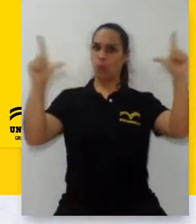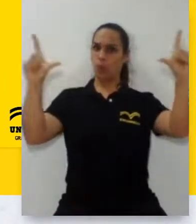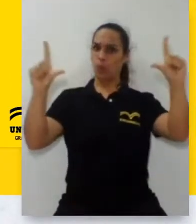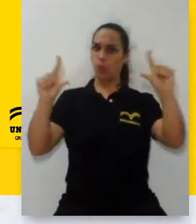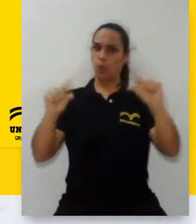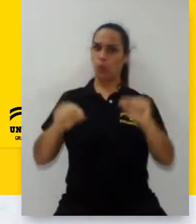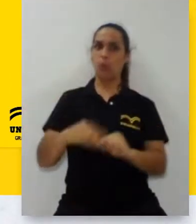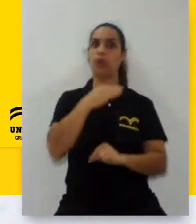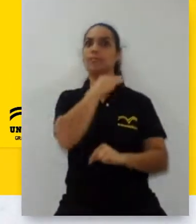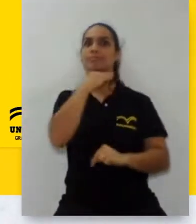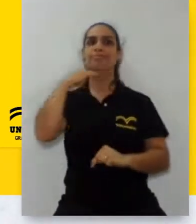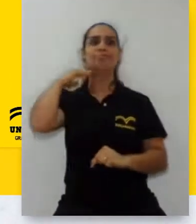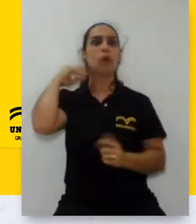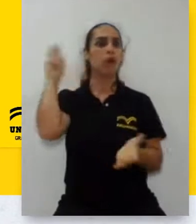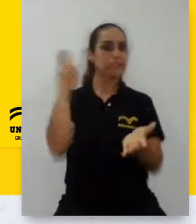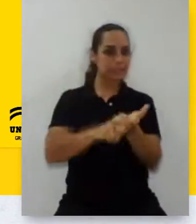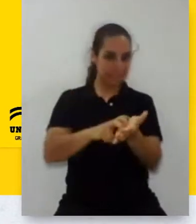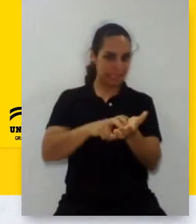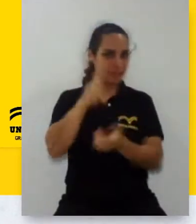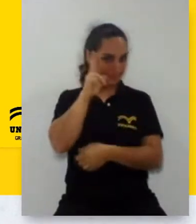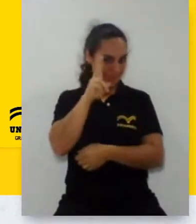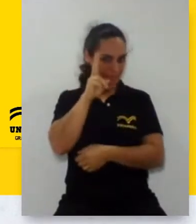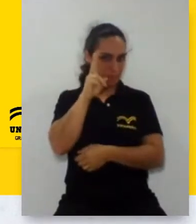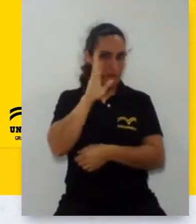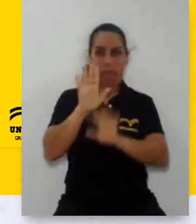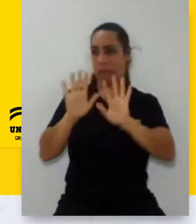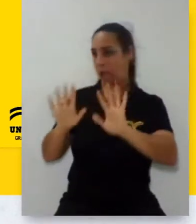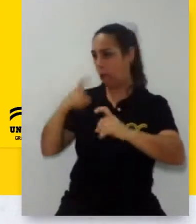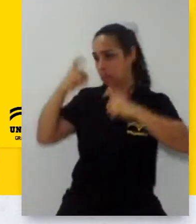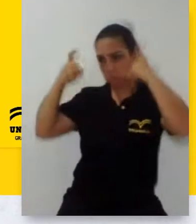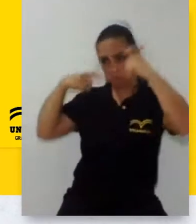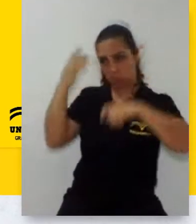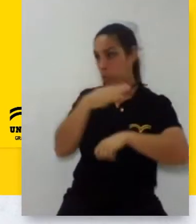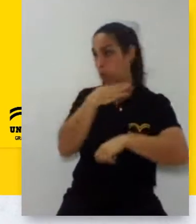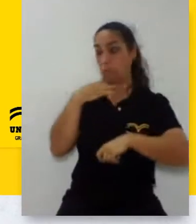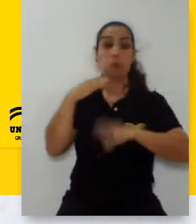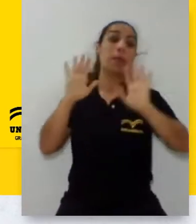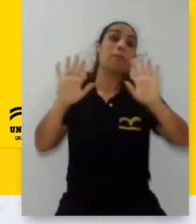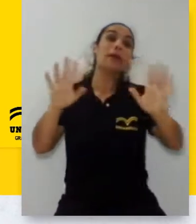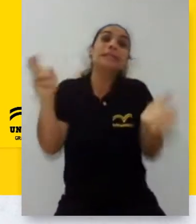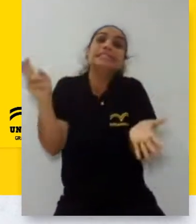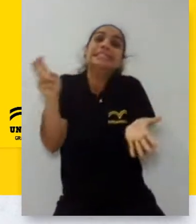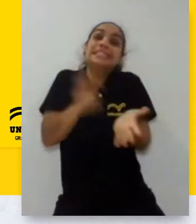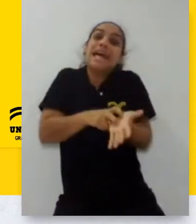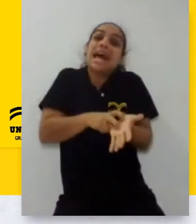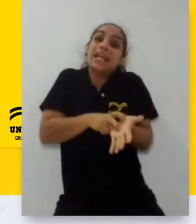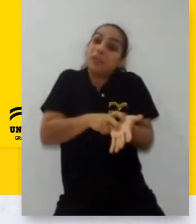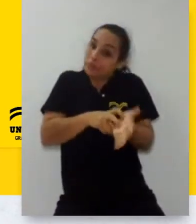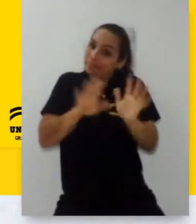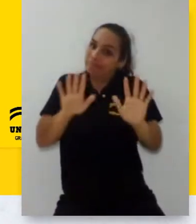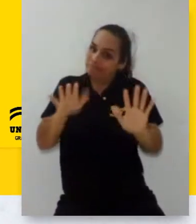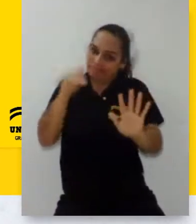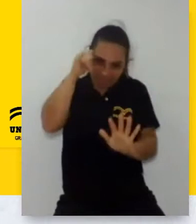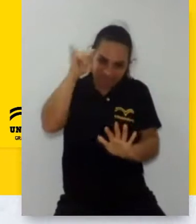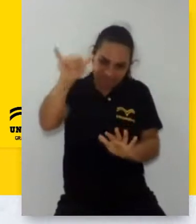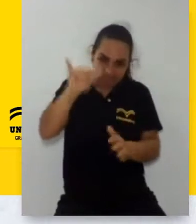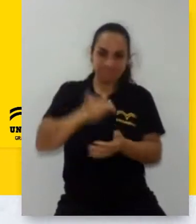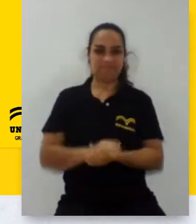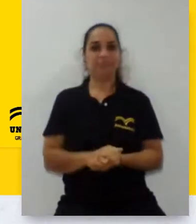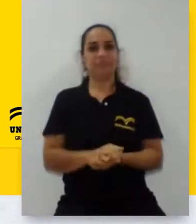morrer, mas não morre tão cedo, por favor. Nós temos redução de doenças metabólicas e cardiovasculares.